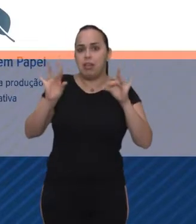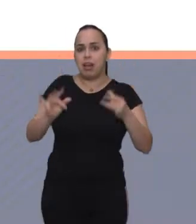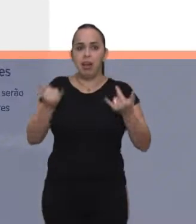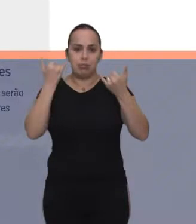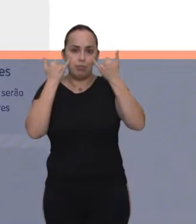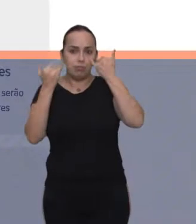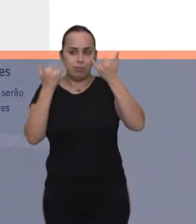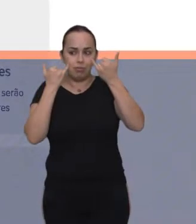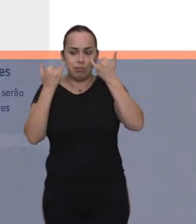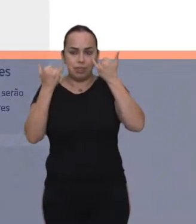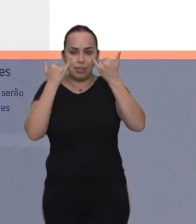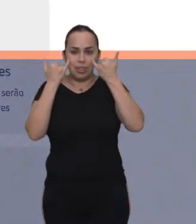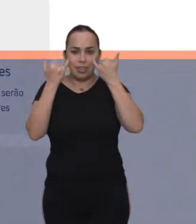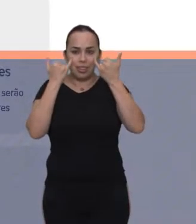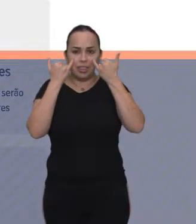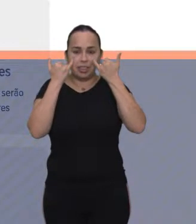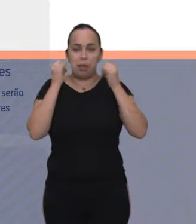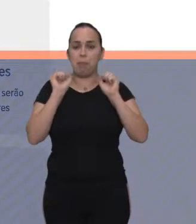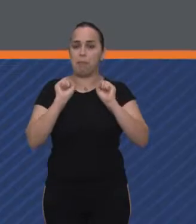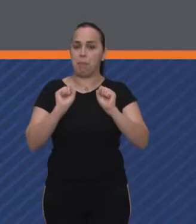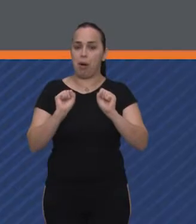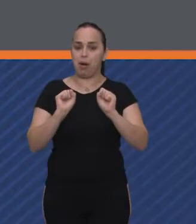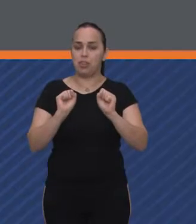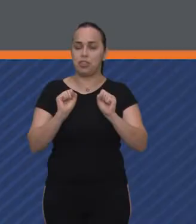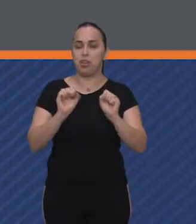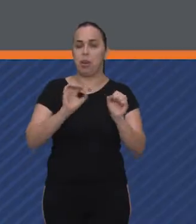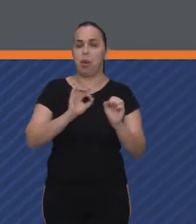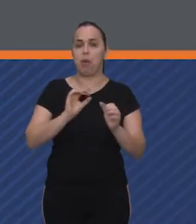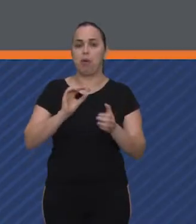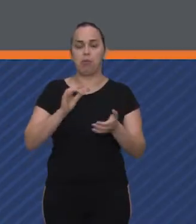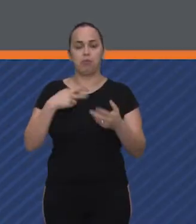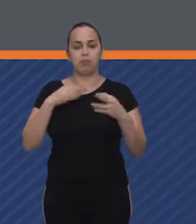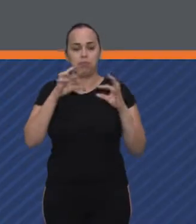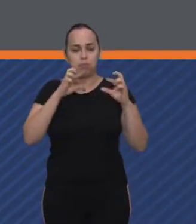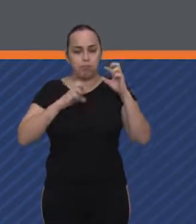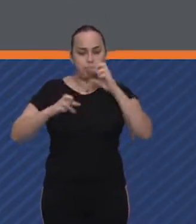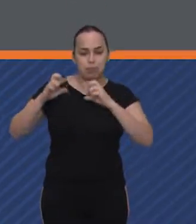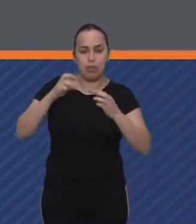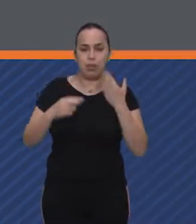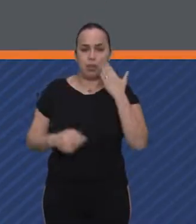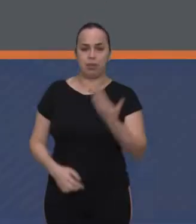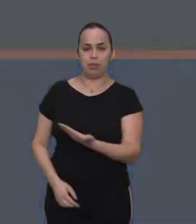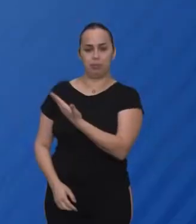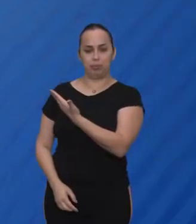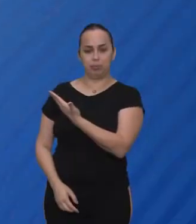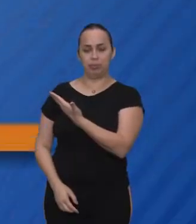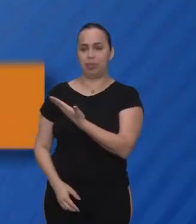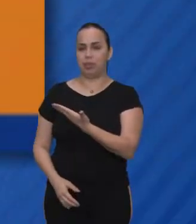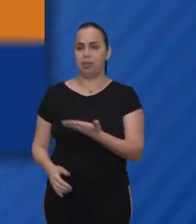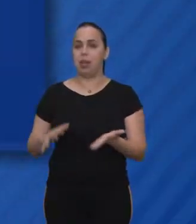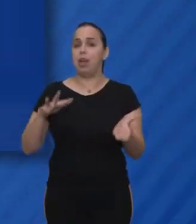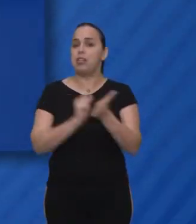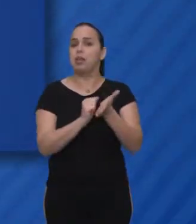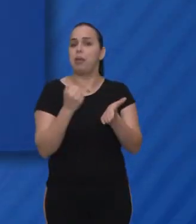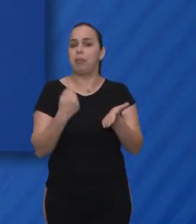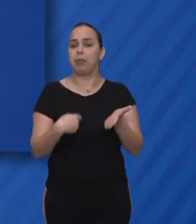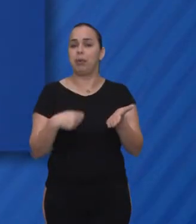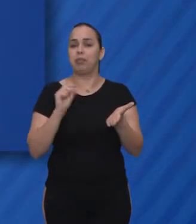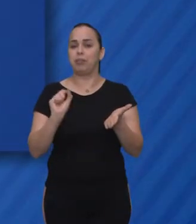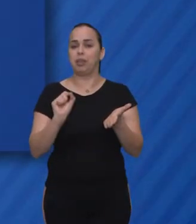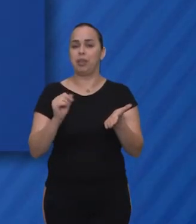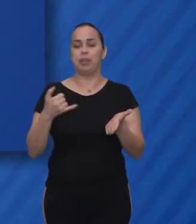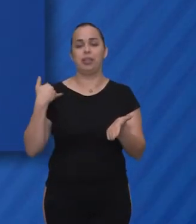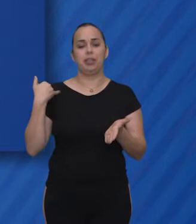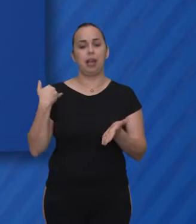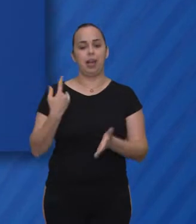todos os detalhes e informações assim como os editais podem ser consultados no site da câmara para se inscrever é